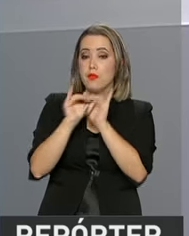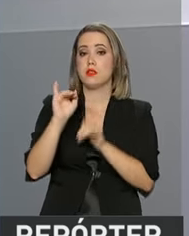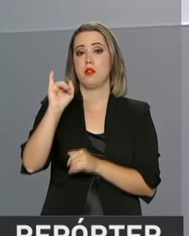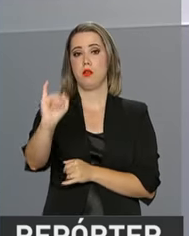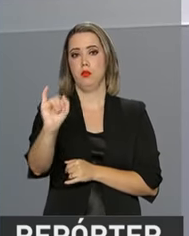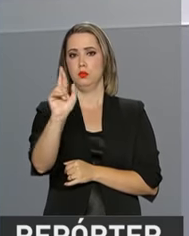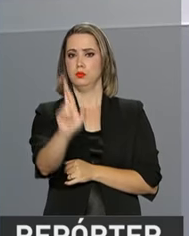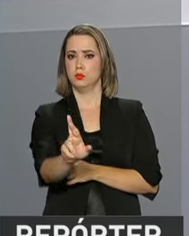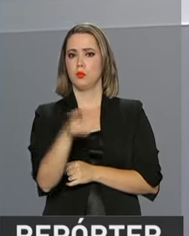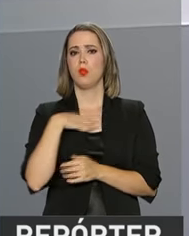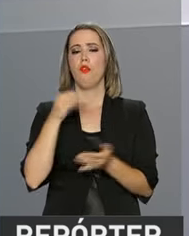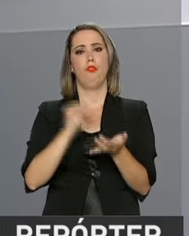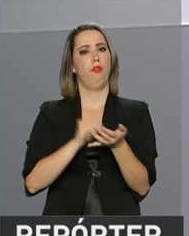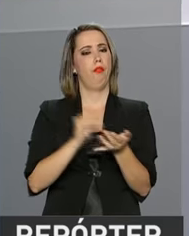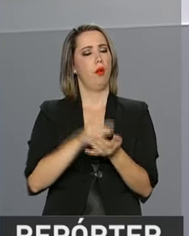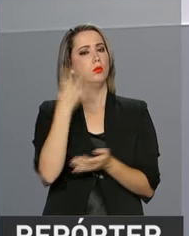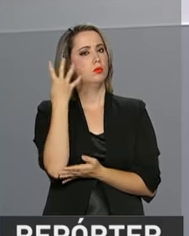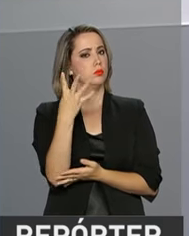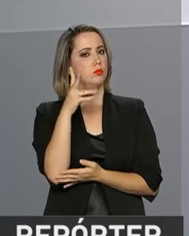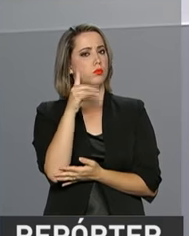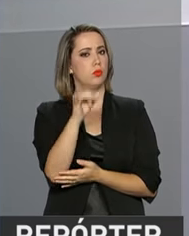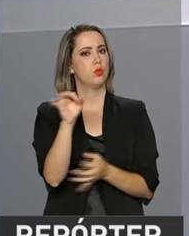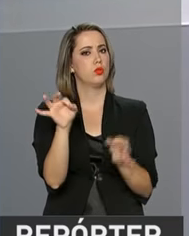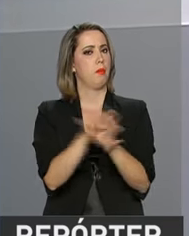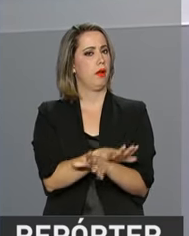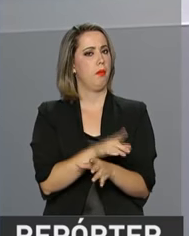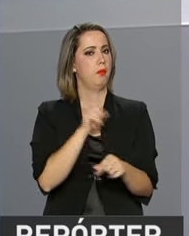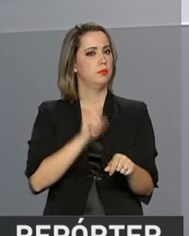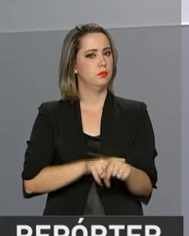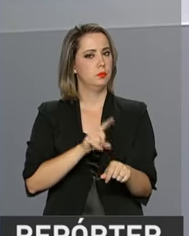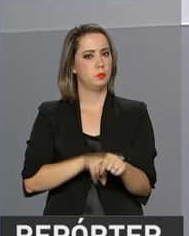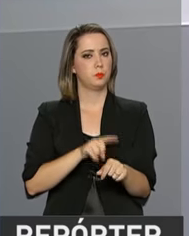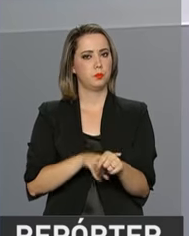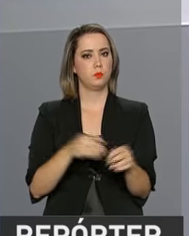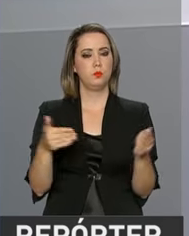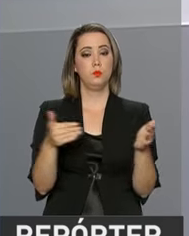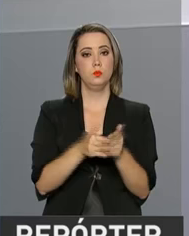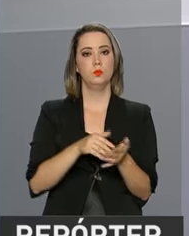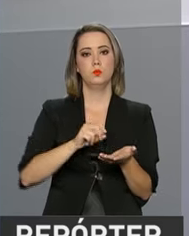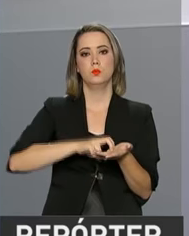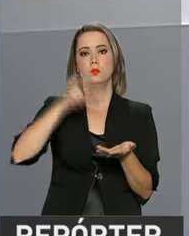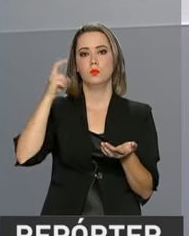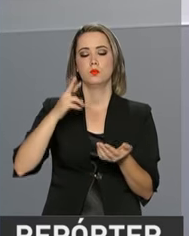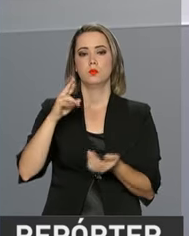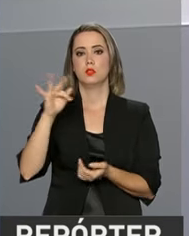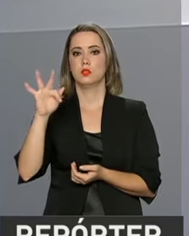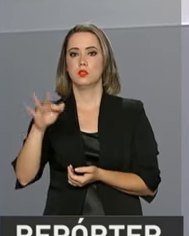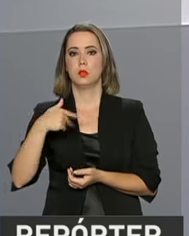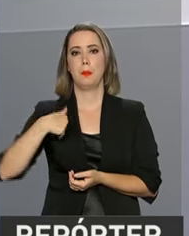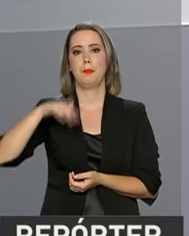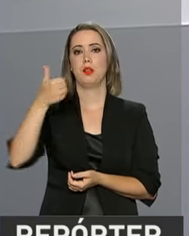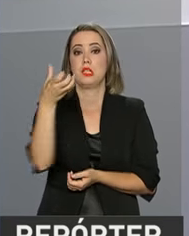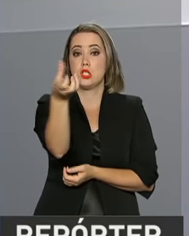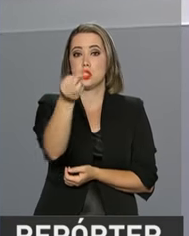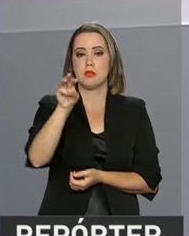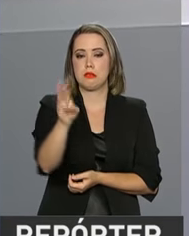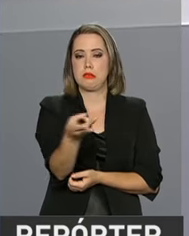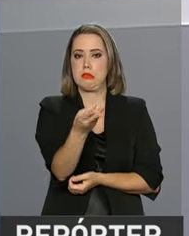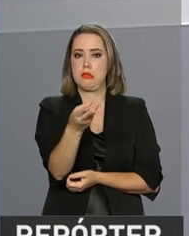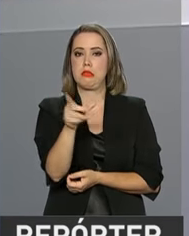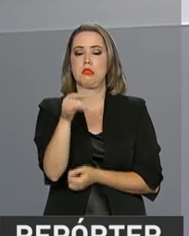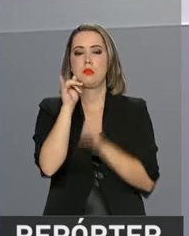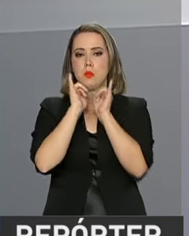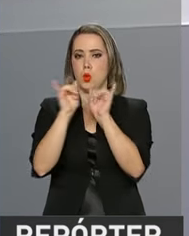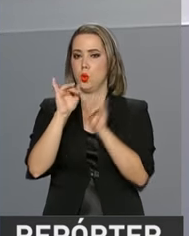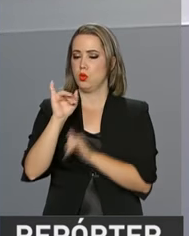renda faltam apenas quatro dias para o fim do prazo até a manhã de hoje a receita federal recebeu 16 milhões e 500